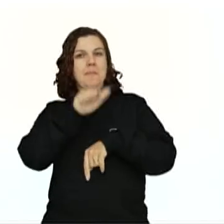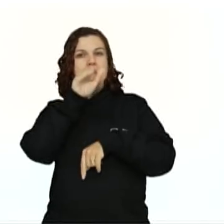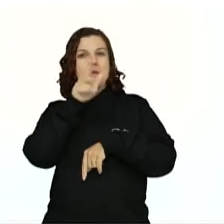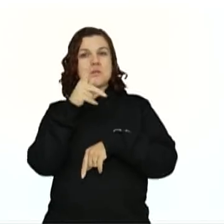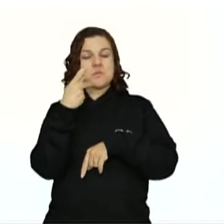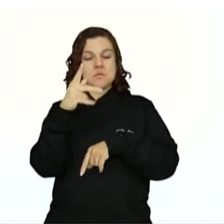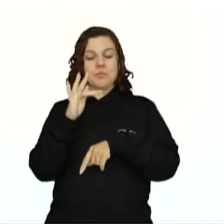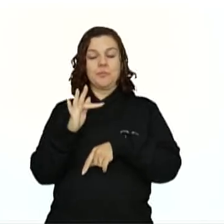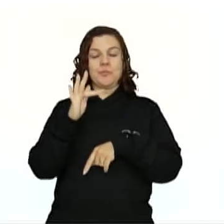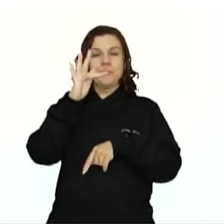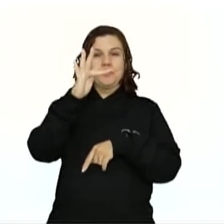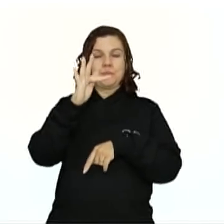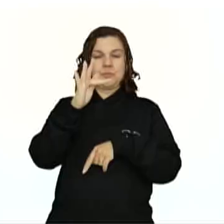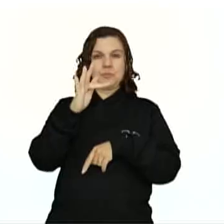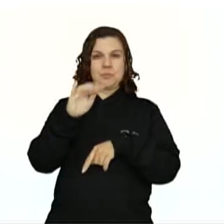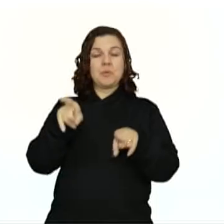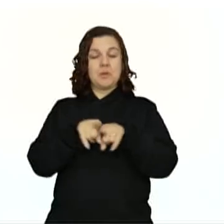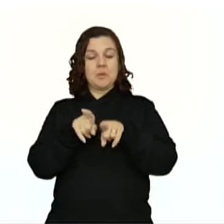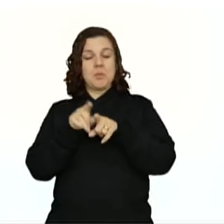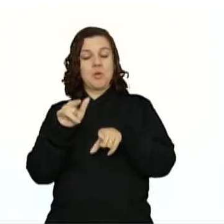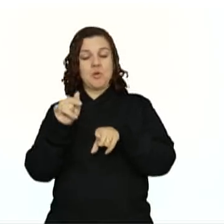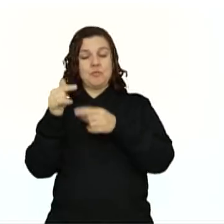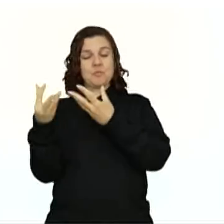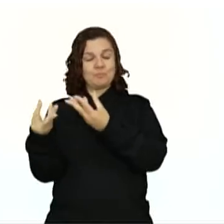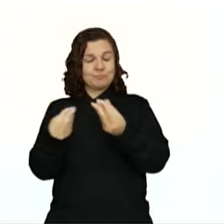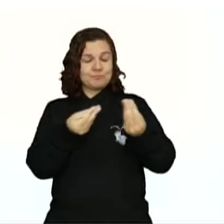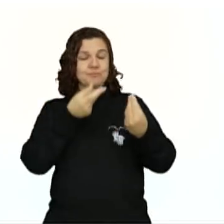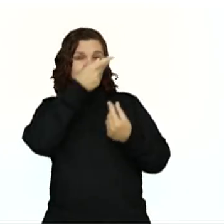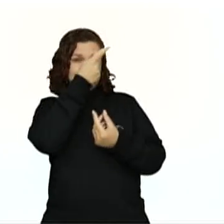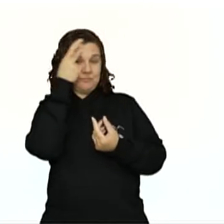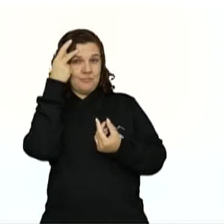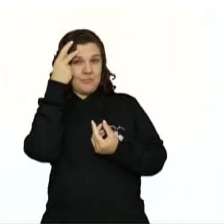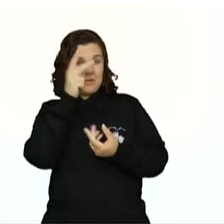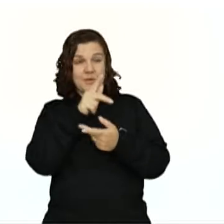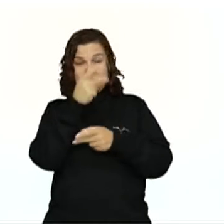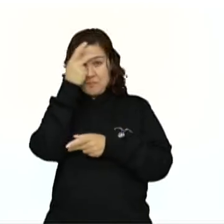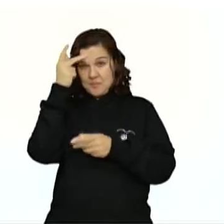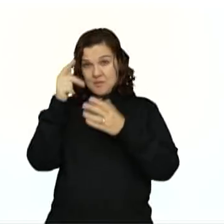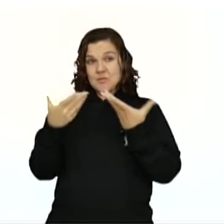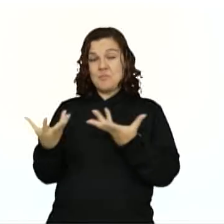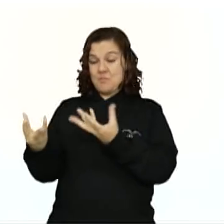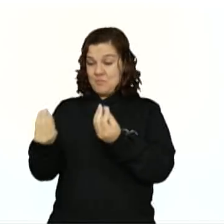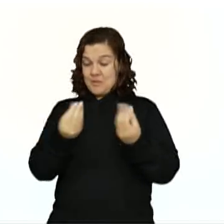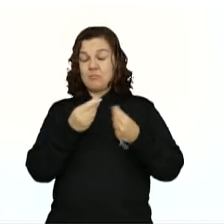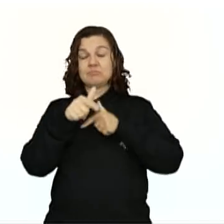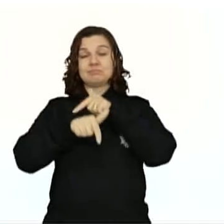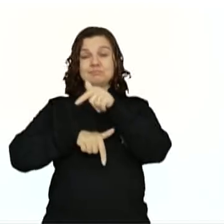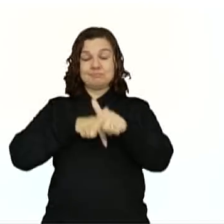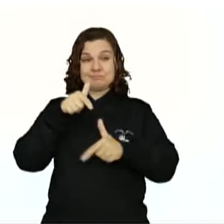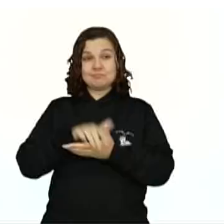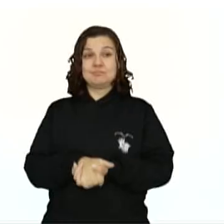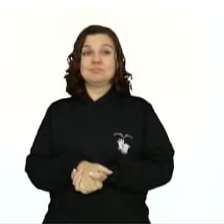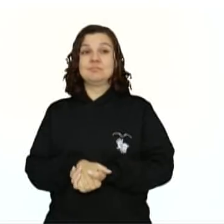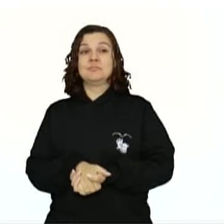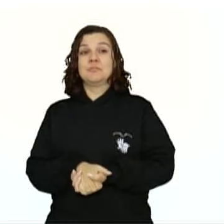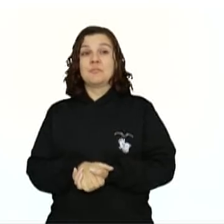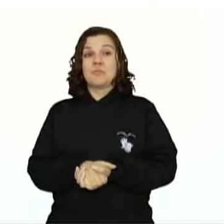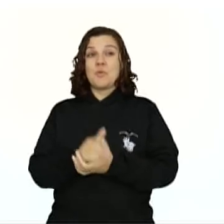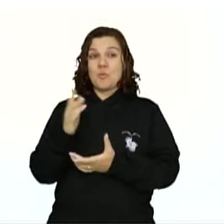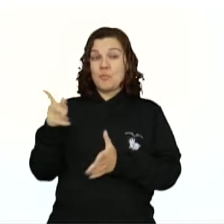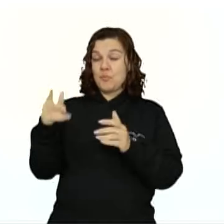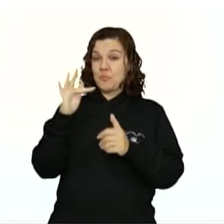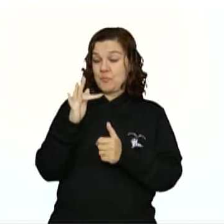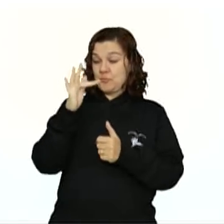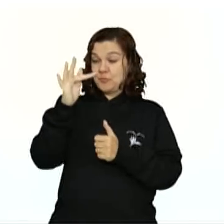seu futuro, assim como o futuro de milhões de pessoas, milhões de trabalhadores, enfim, o